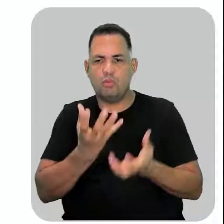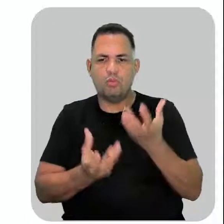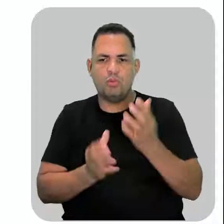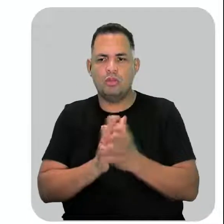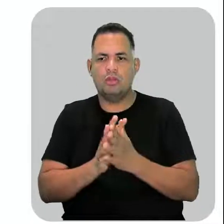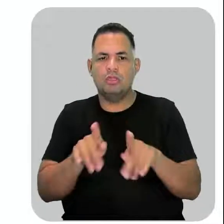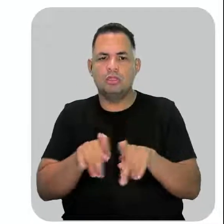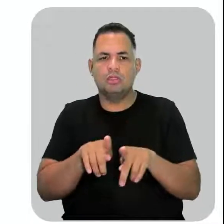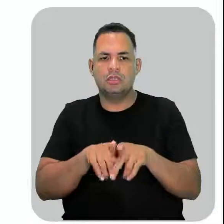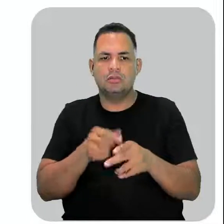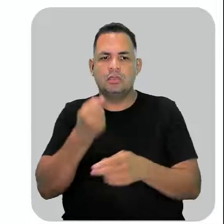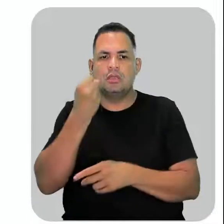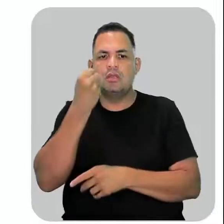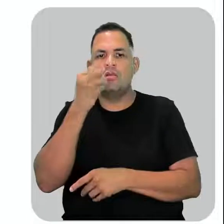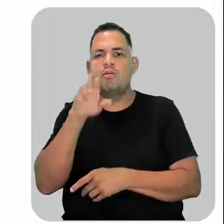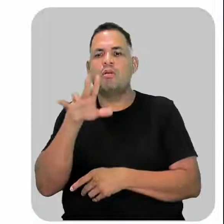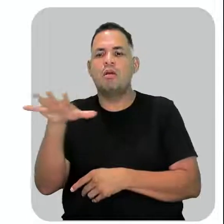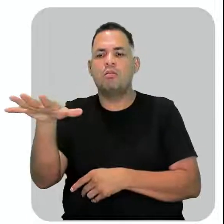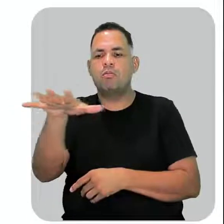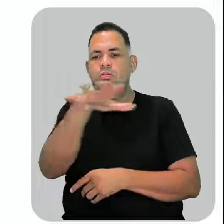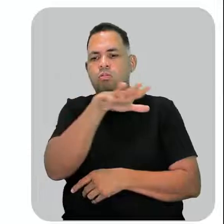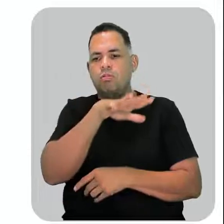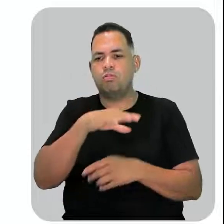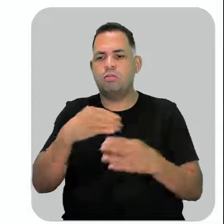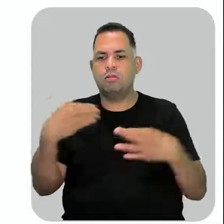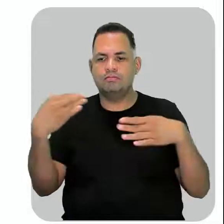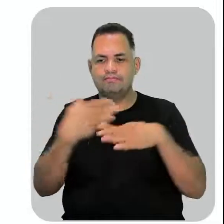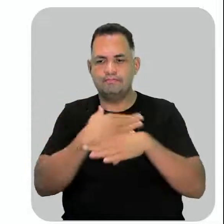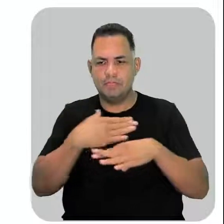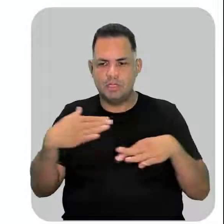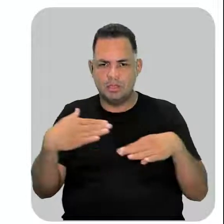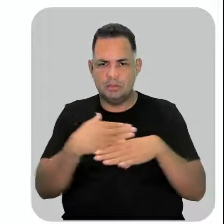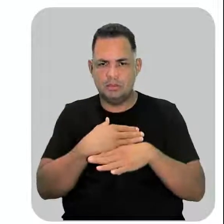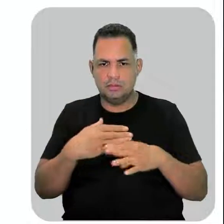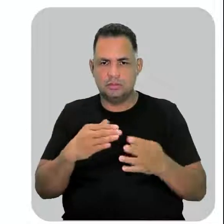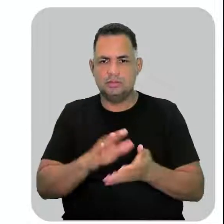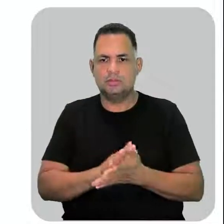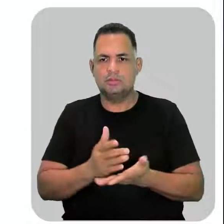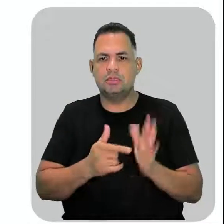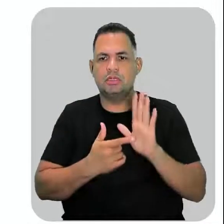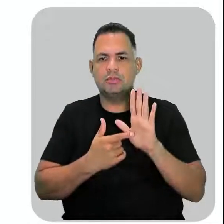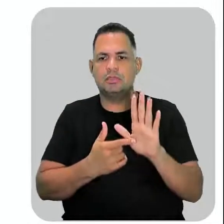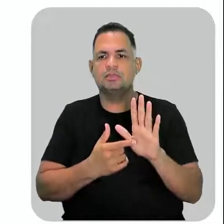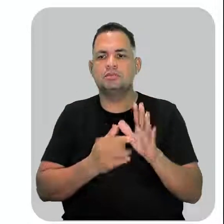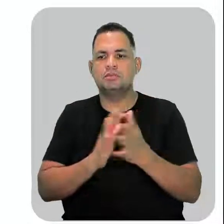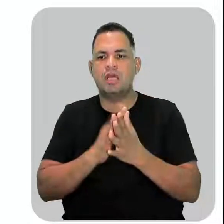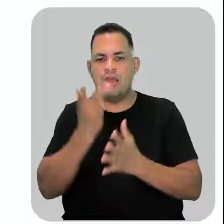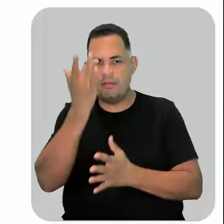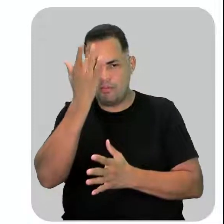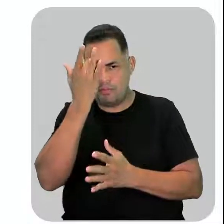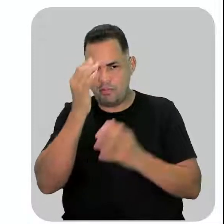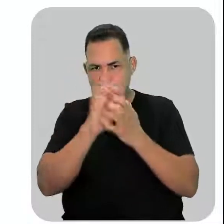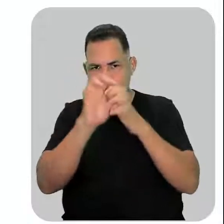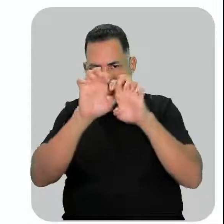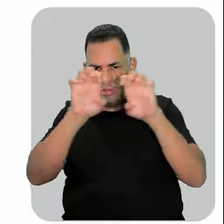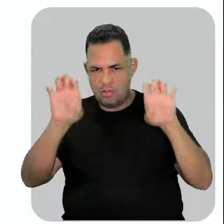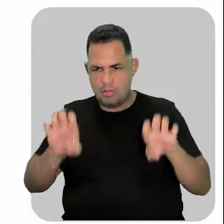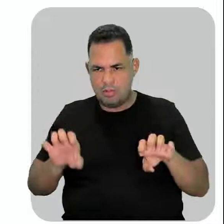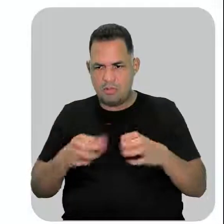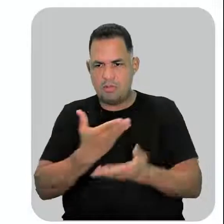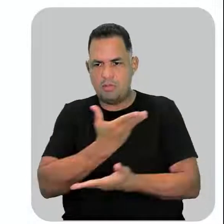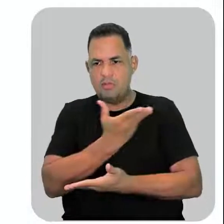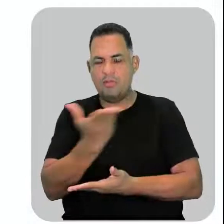também na atmosfera das grandes cidades. E ele apresenta a seguinte fórmula estrutural. E a gente tem aqui a